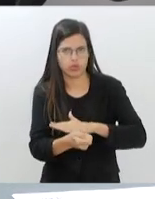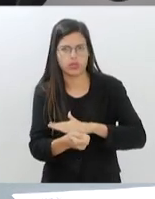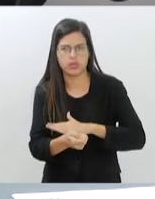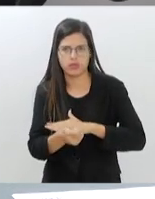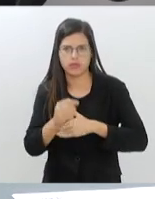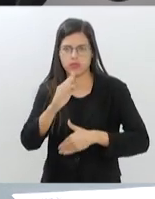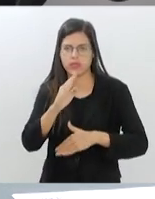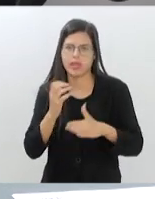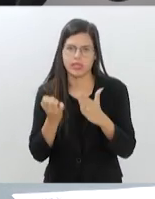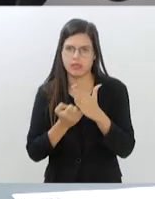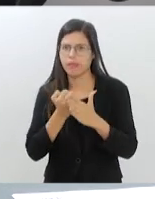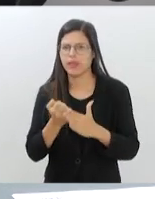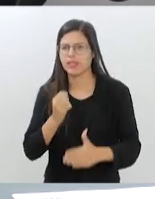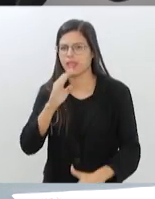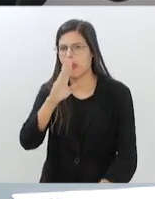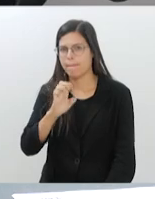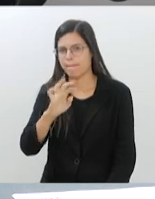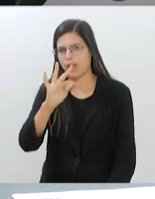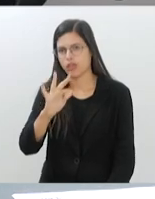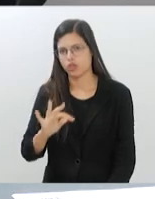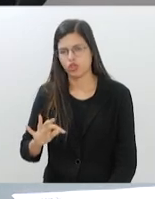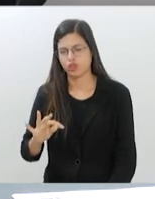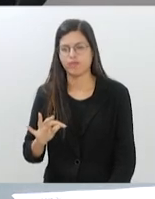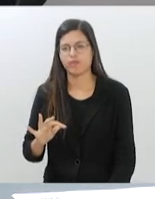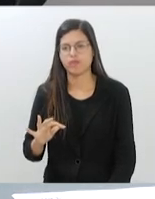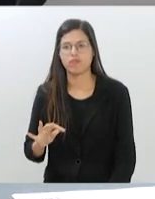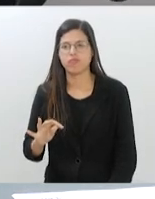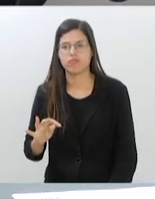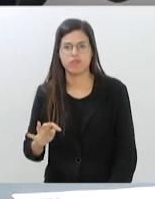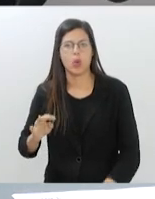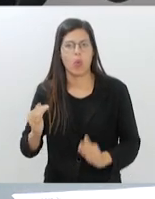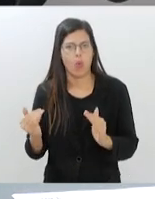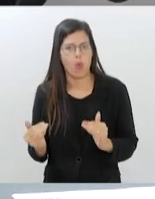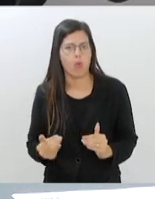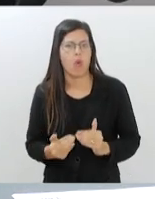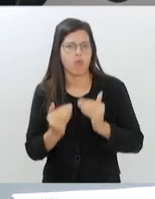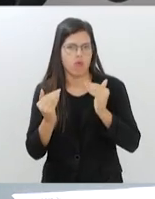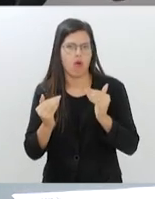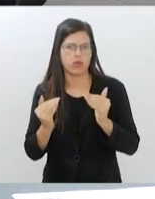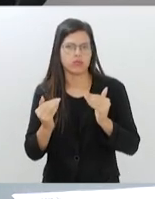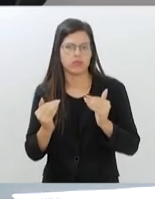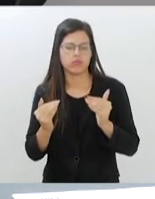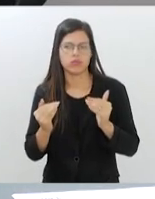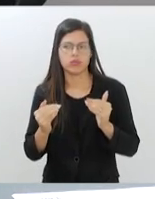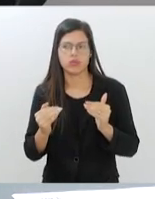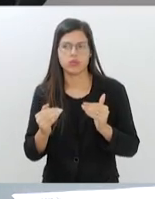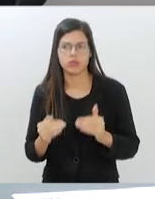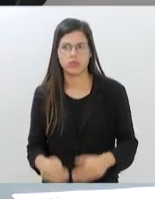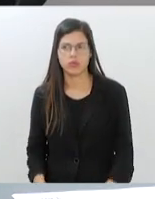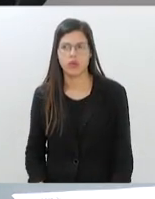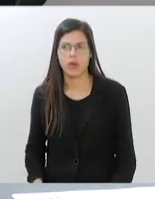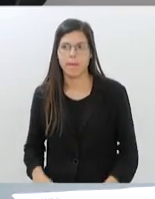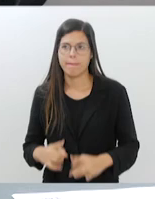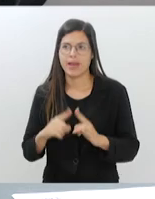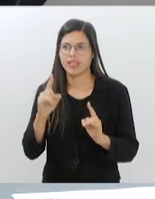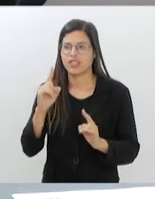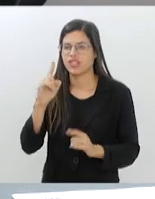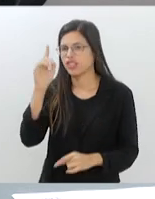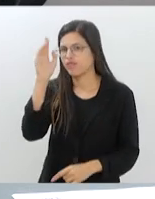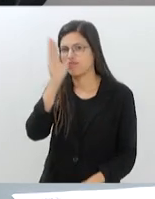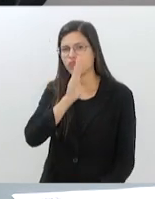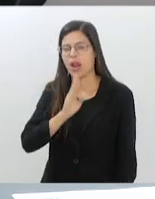sentido é absolutamente pertinente e viável no sentido nacional